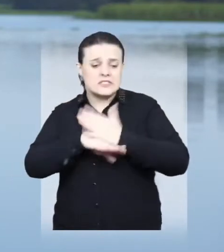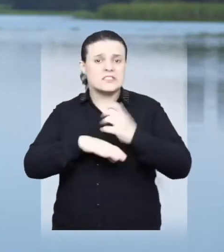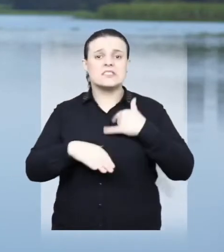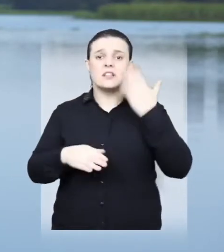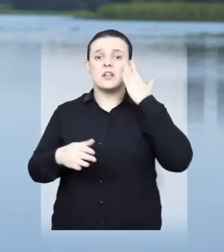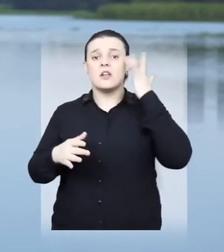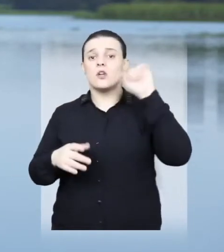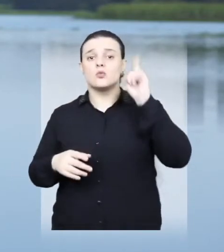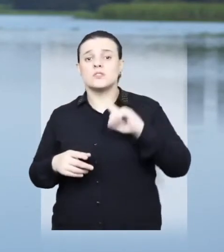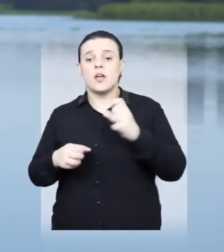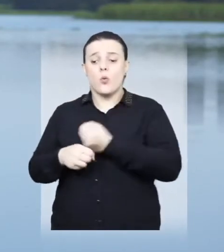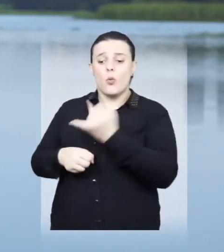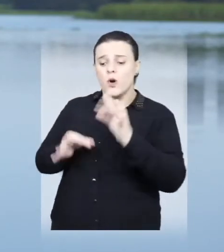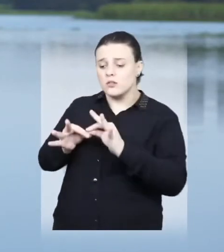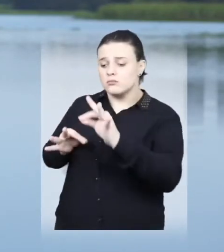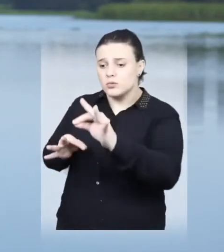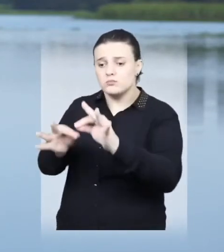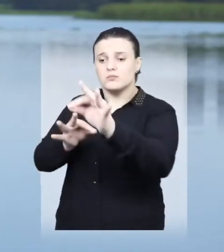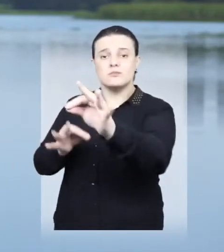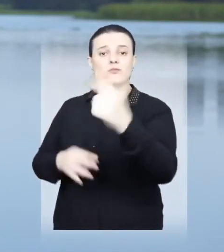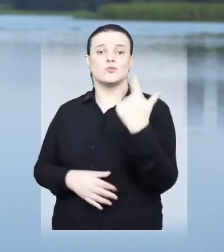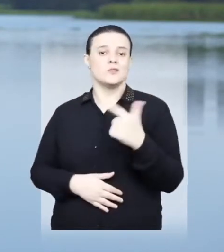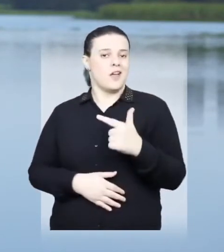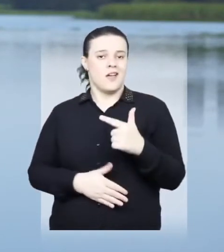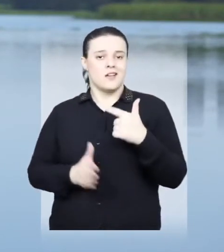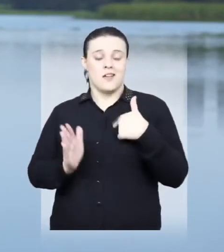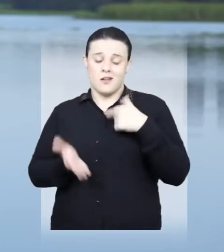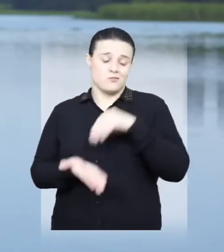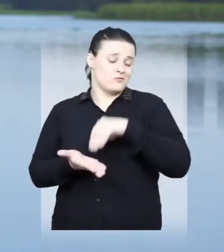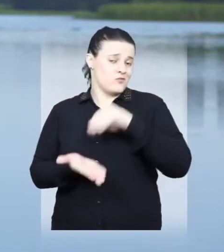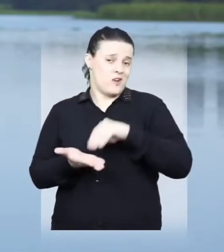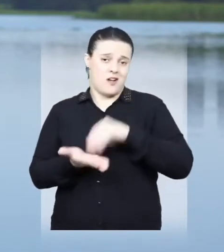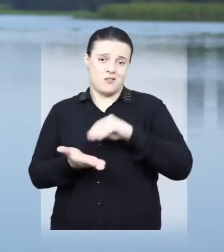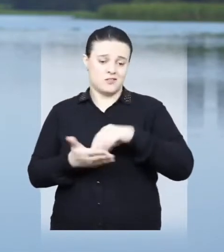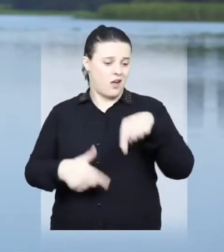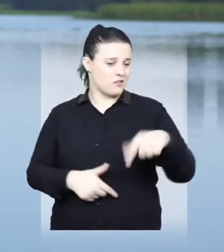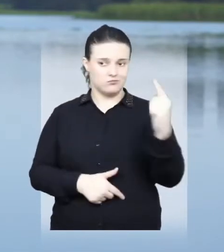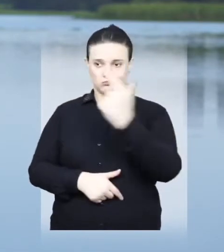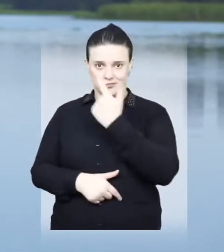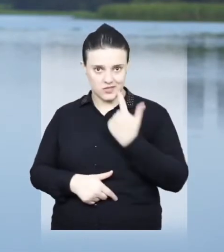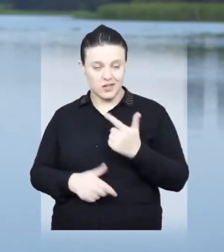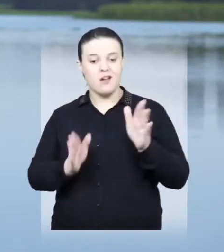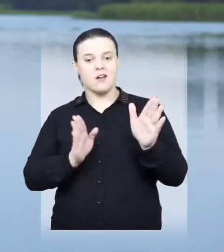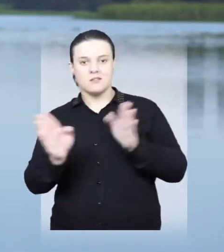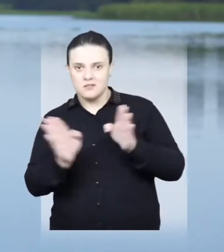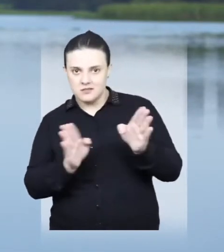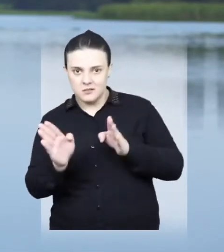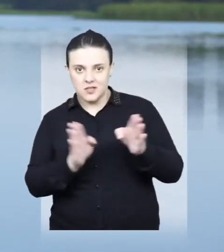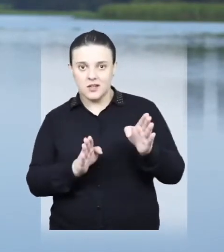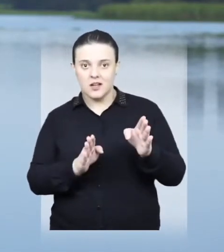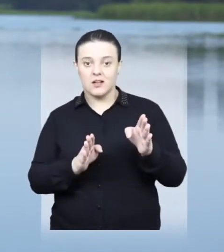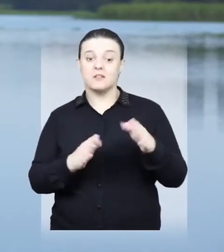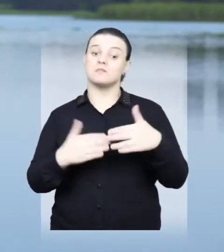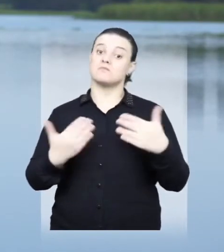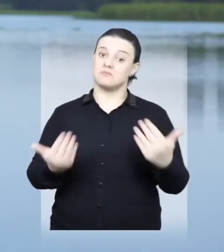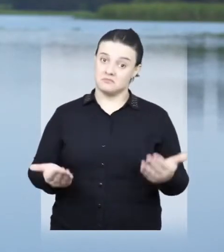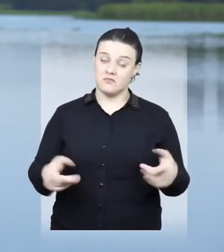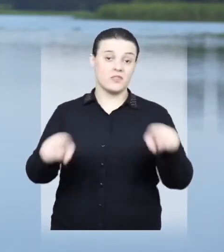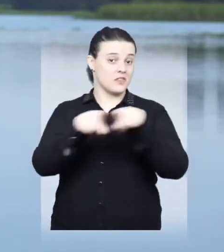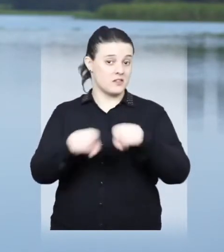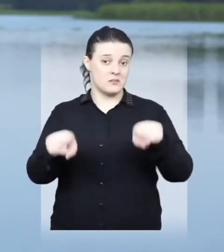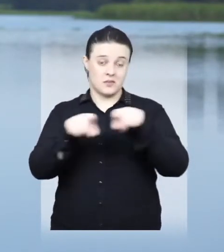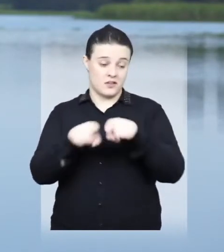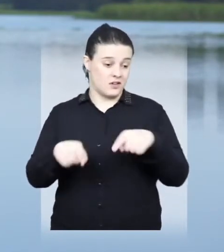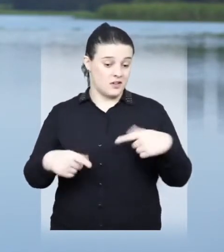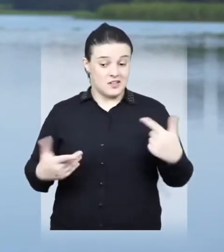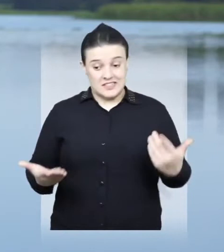sem referencial? Então mínimo, a gente já vê que eu não tenho o ideal aqui. A acessibilidade ainda não